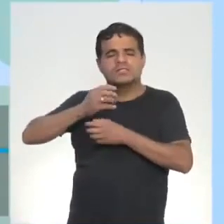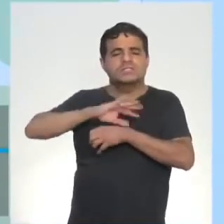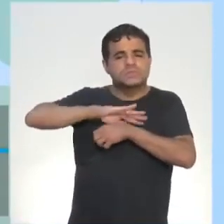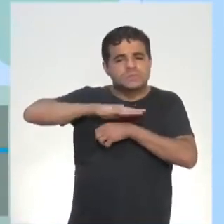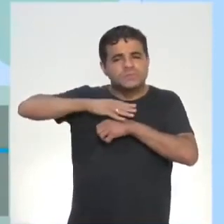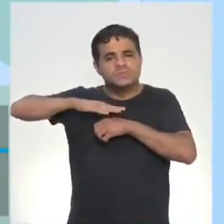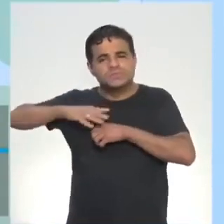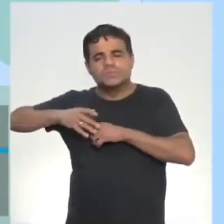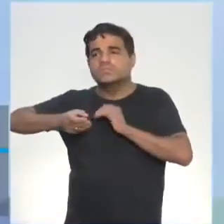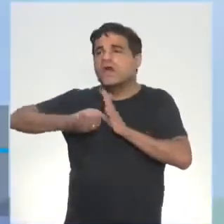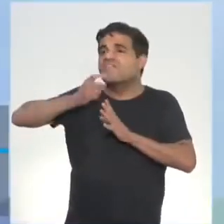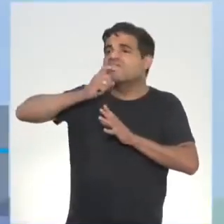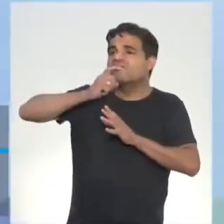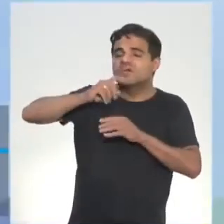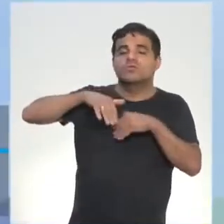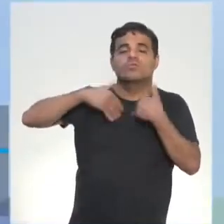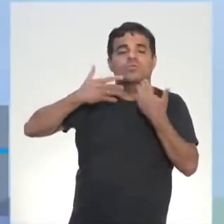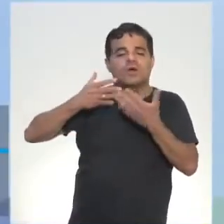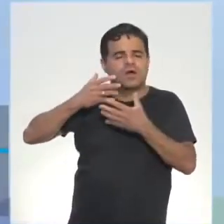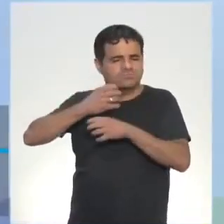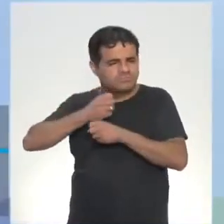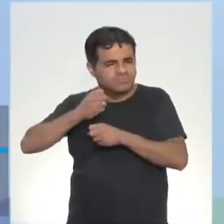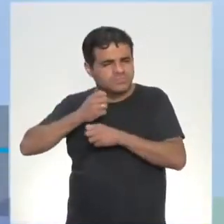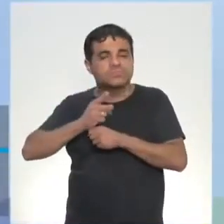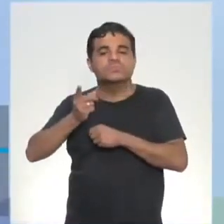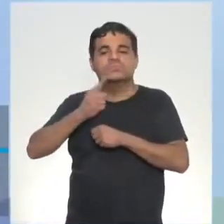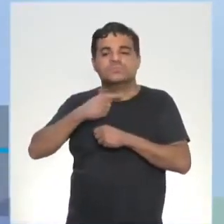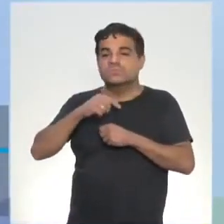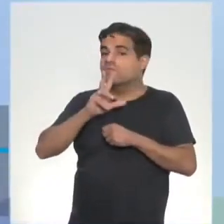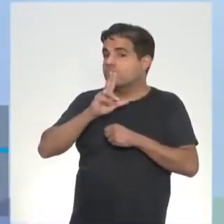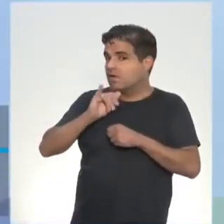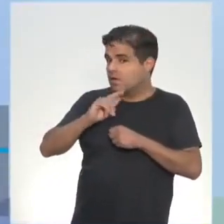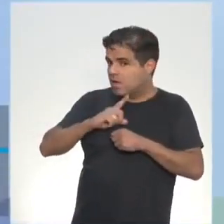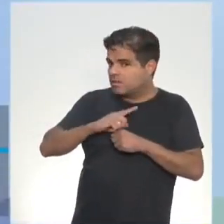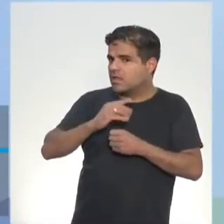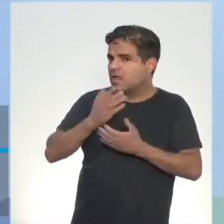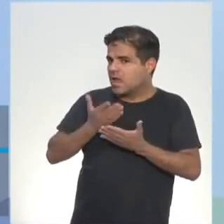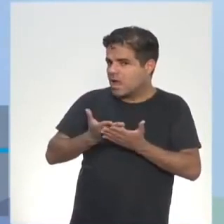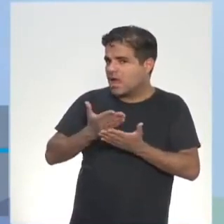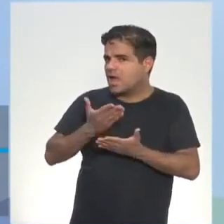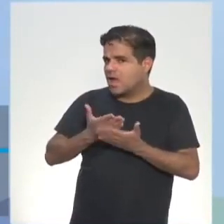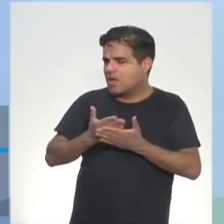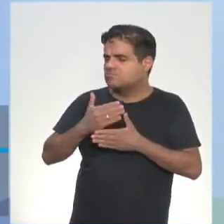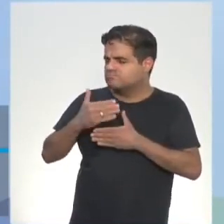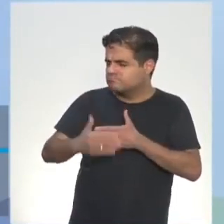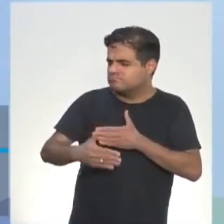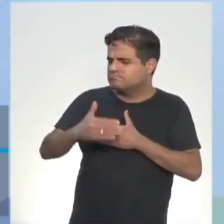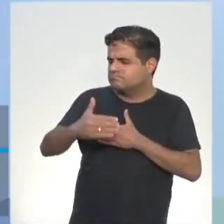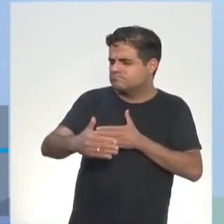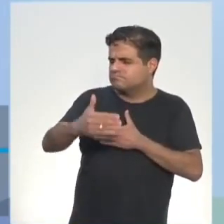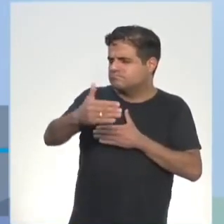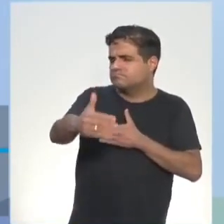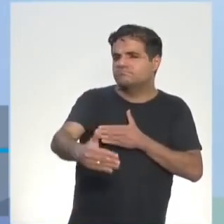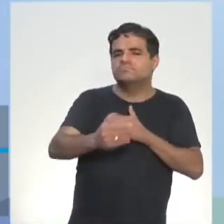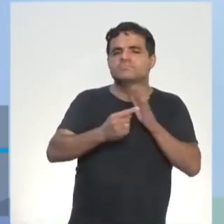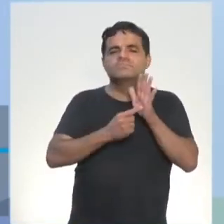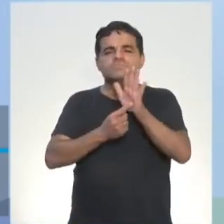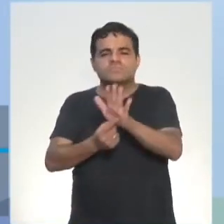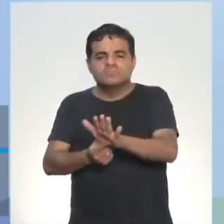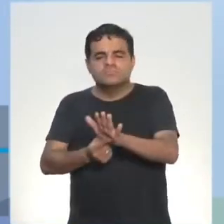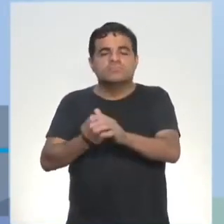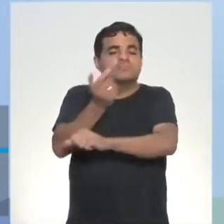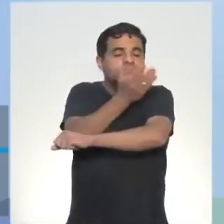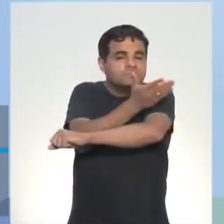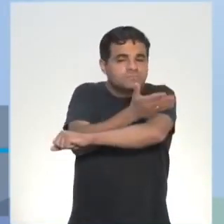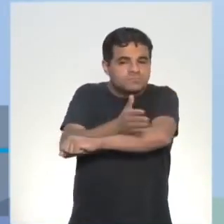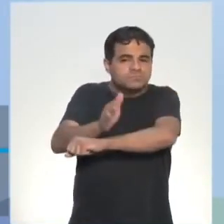gente mostrava. Exato. E olha, e a gente vai ter aula sobre isso também, viu? Bacana. A gente vai mostrar aí alguns exercícios,